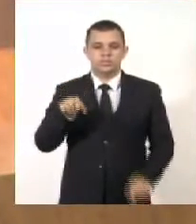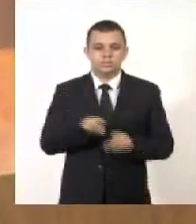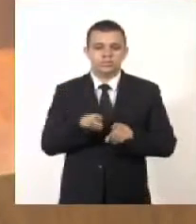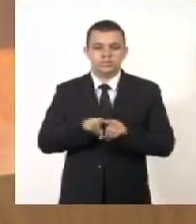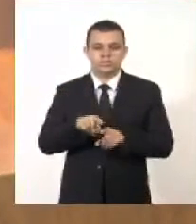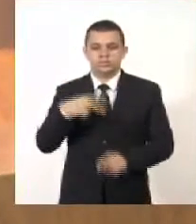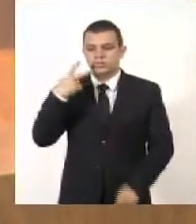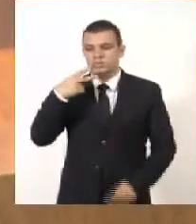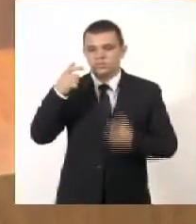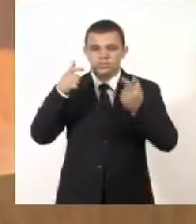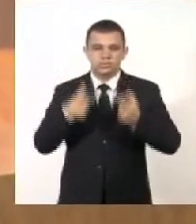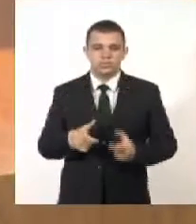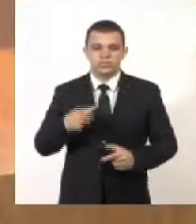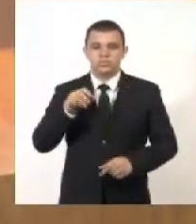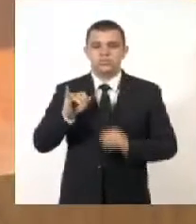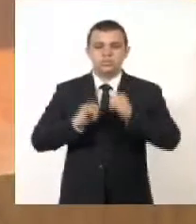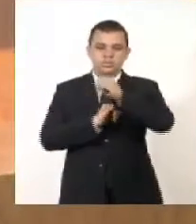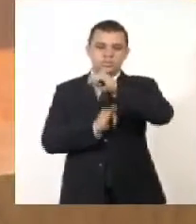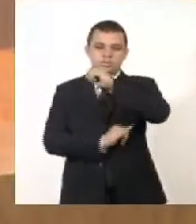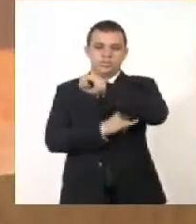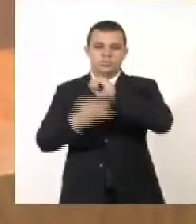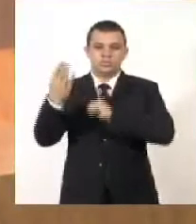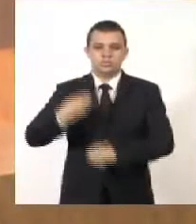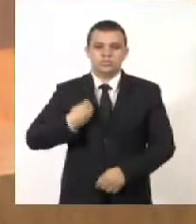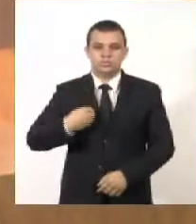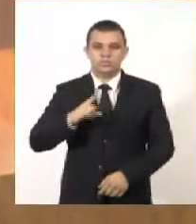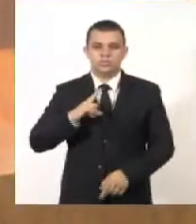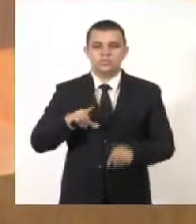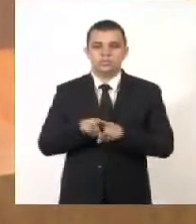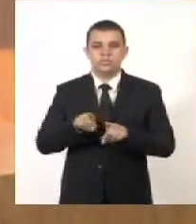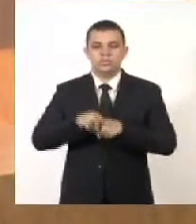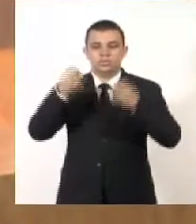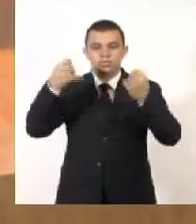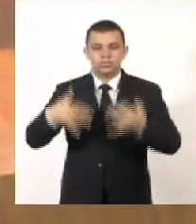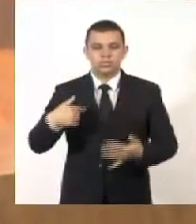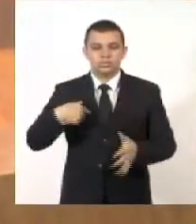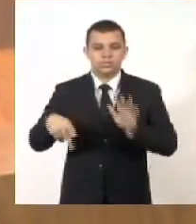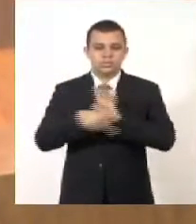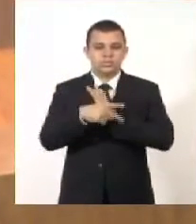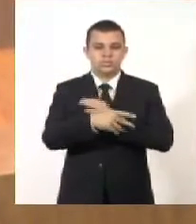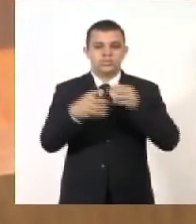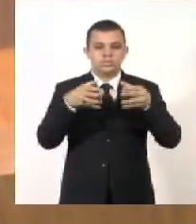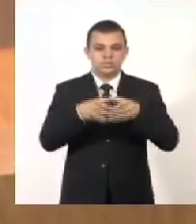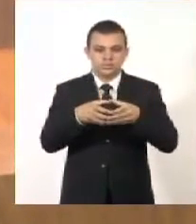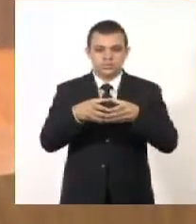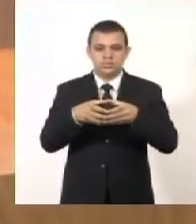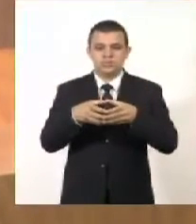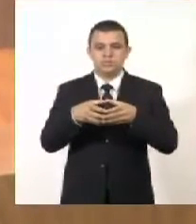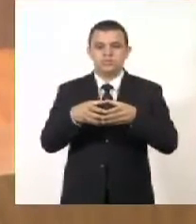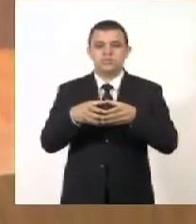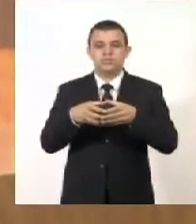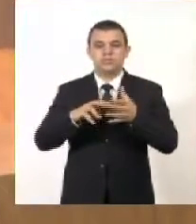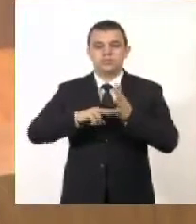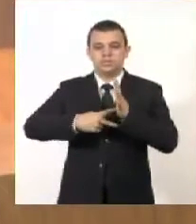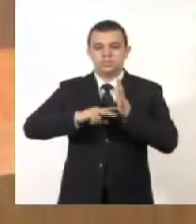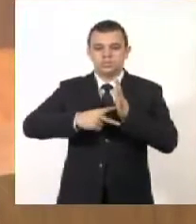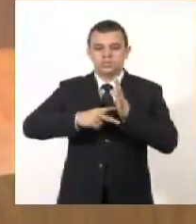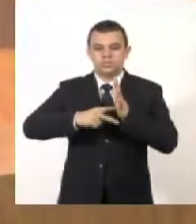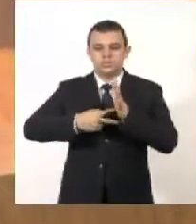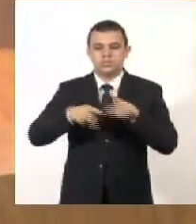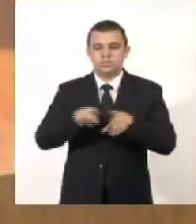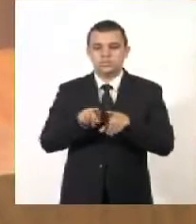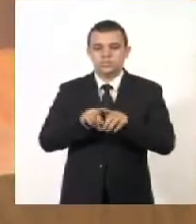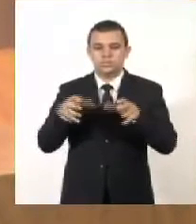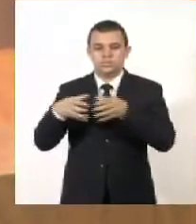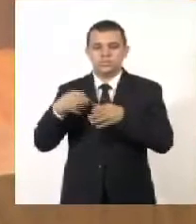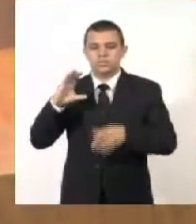presente, e dizer que, como membro do movimento sindical, e também como membro da CTB, no qual